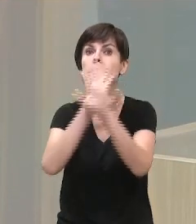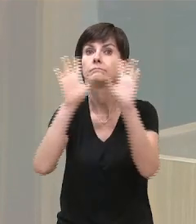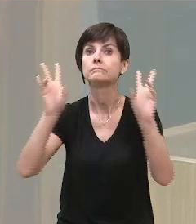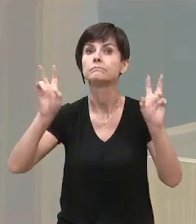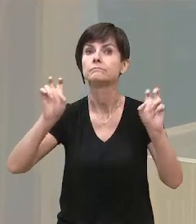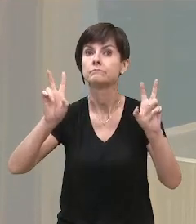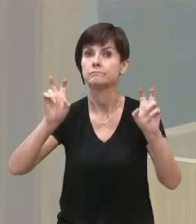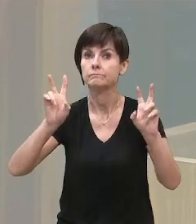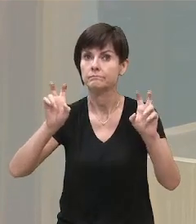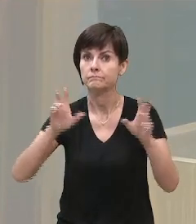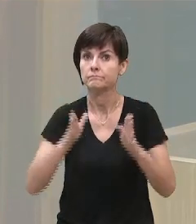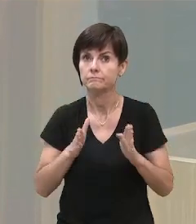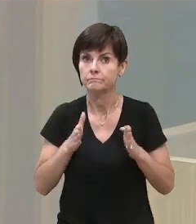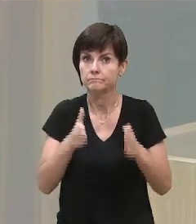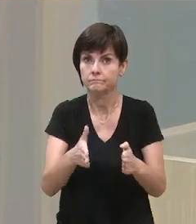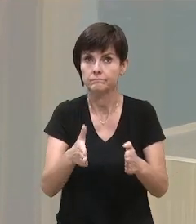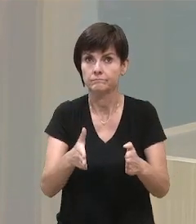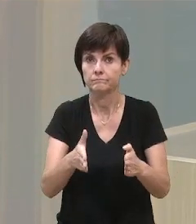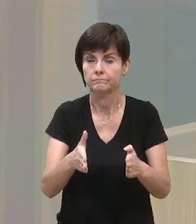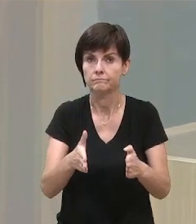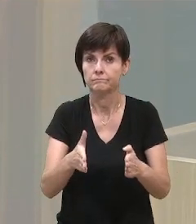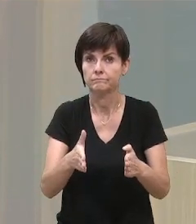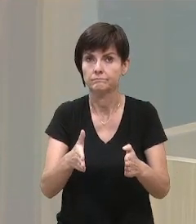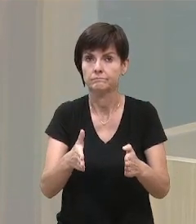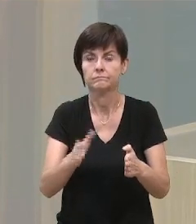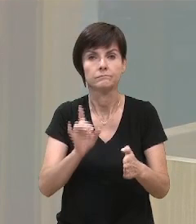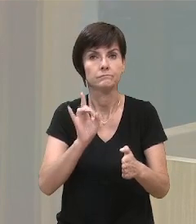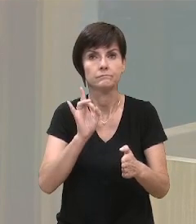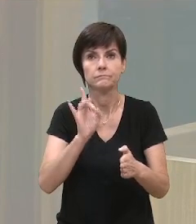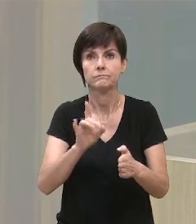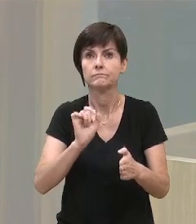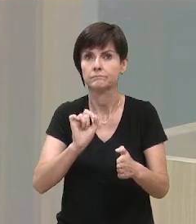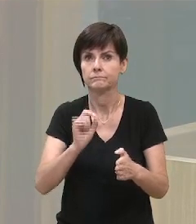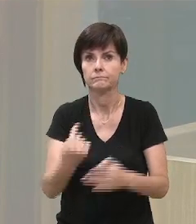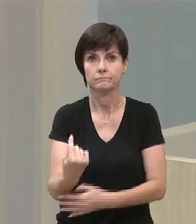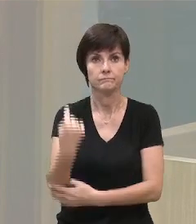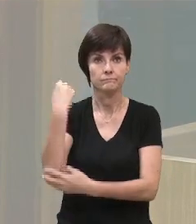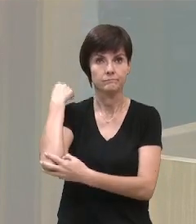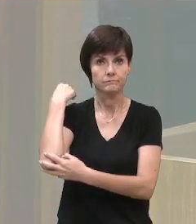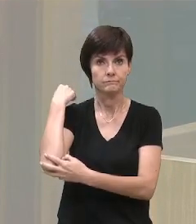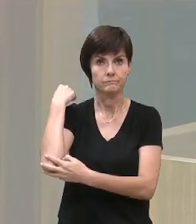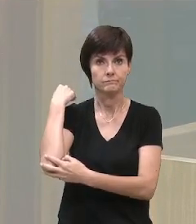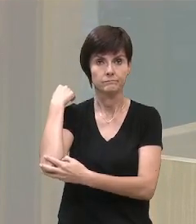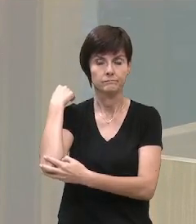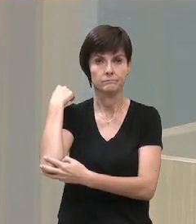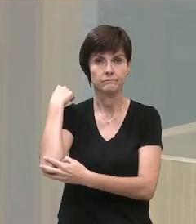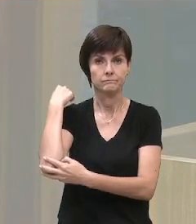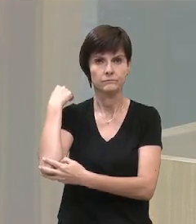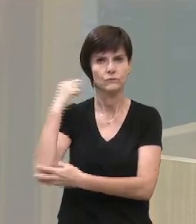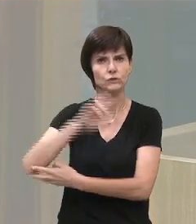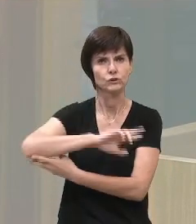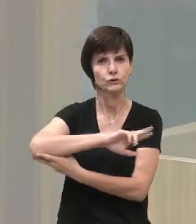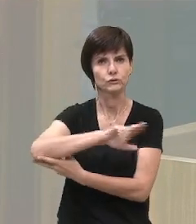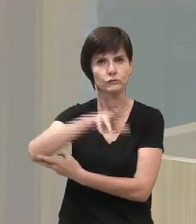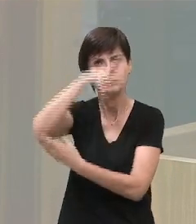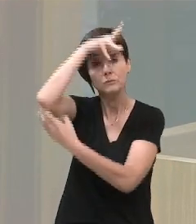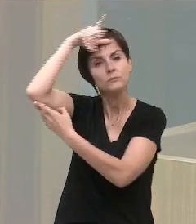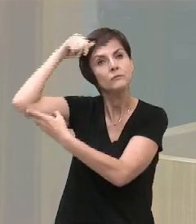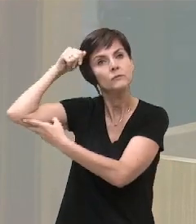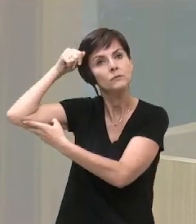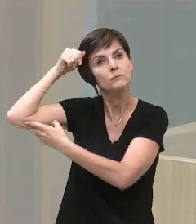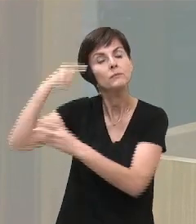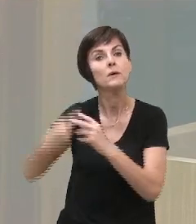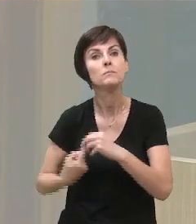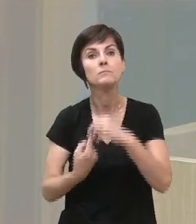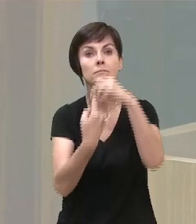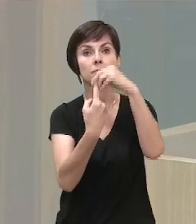das funerárias não é dessa legislatura, é desde a legislatura, de várias legislaturas passadas, mas principalmente